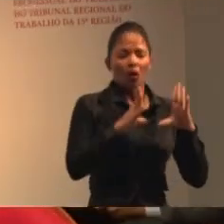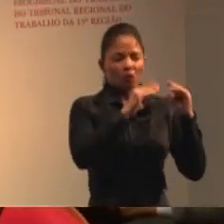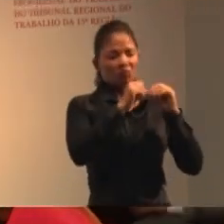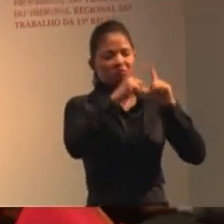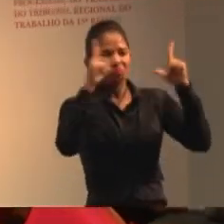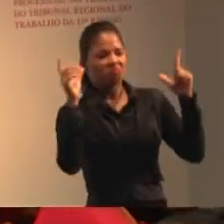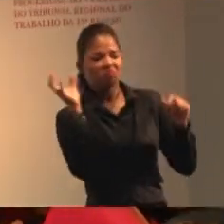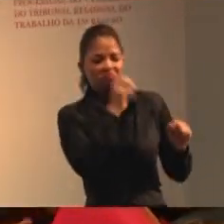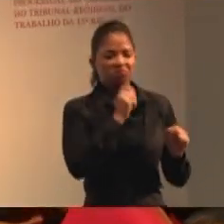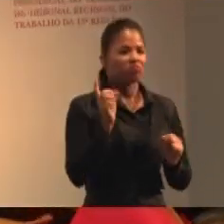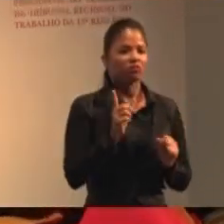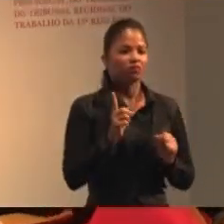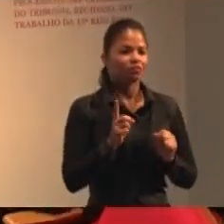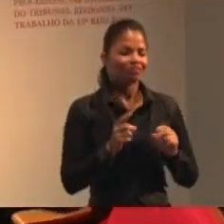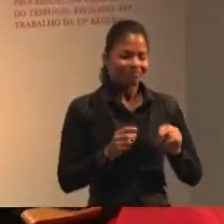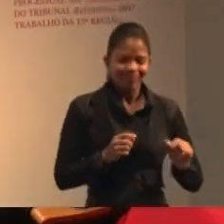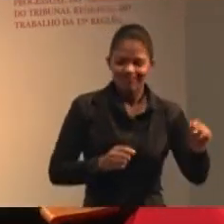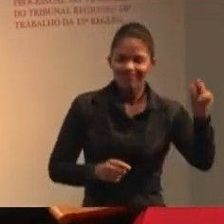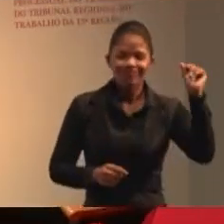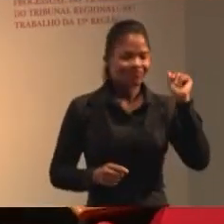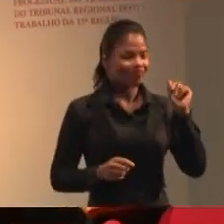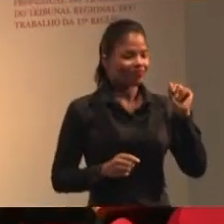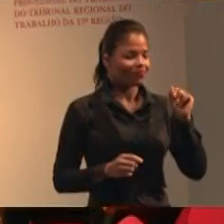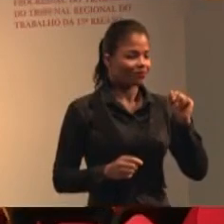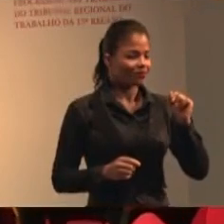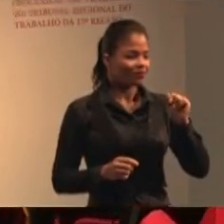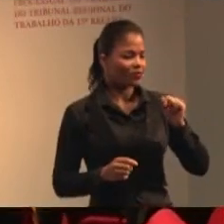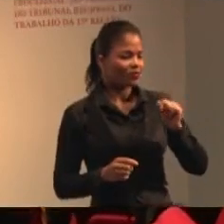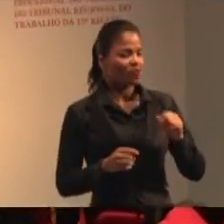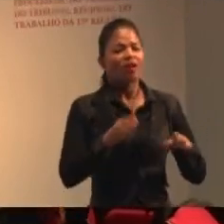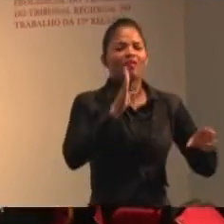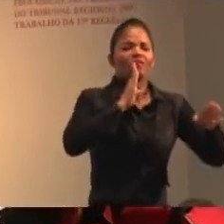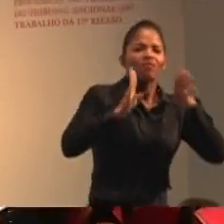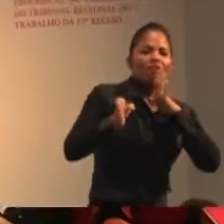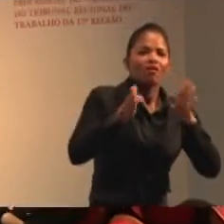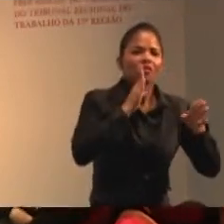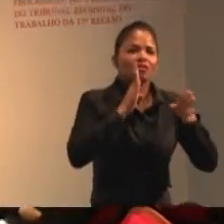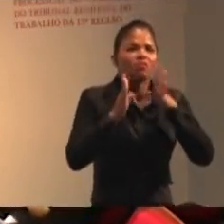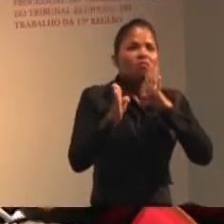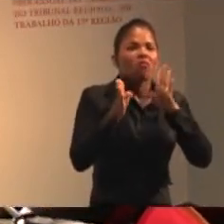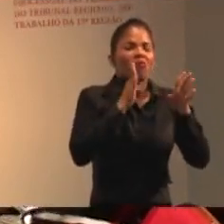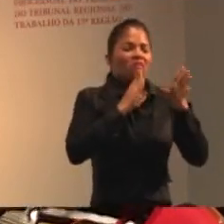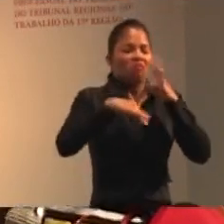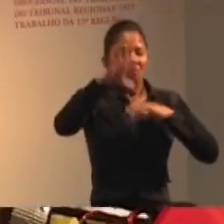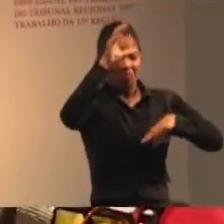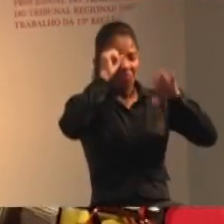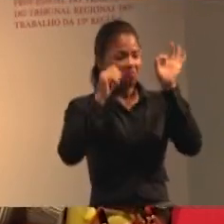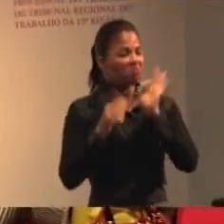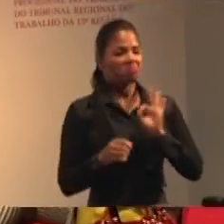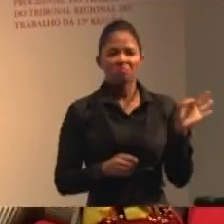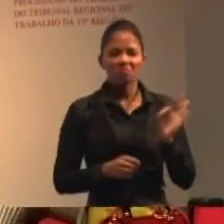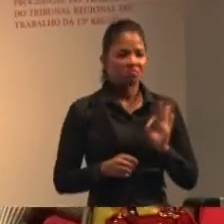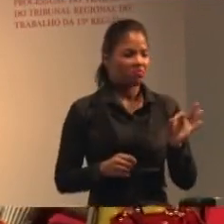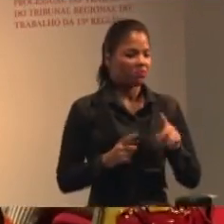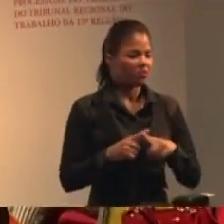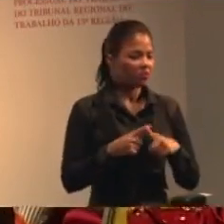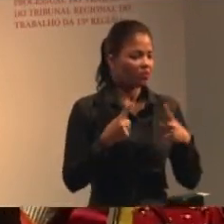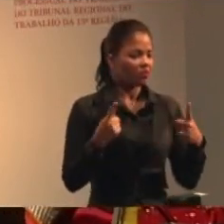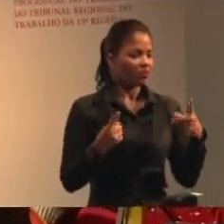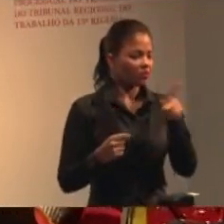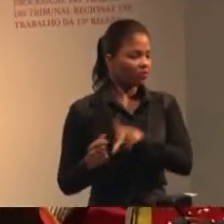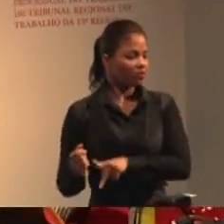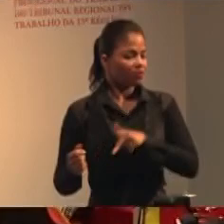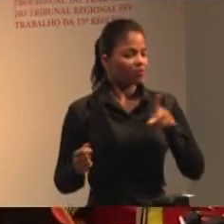E certamente não é a consulta ao Insta ou ao Face que irá propiciá-lo. Mas o